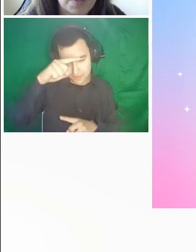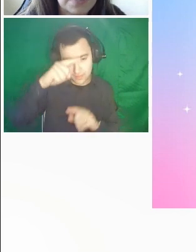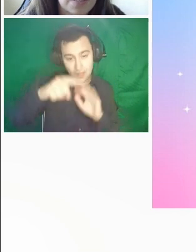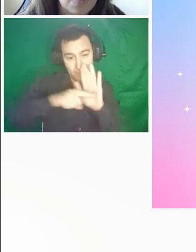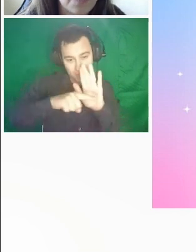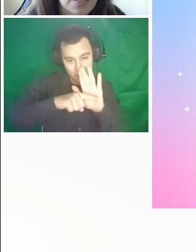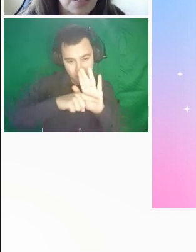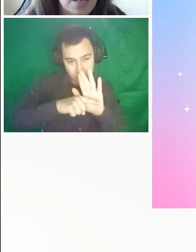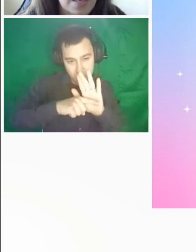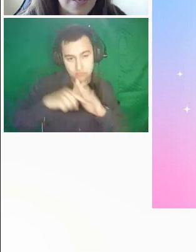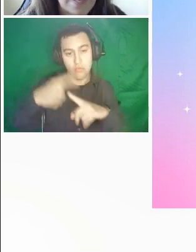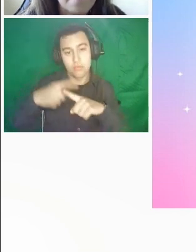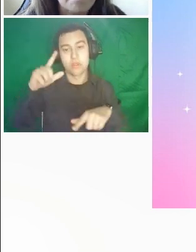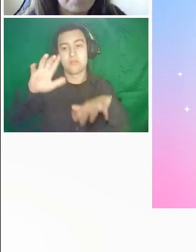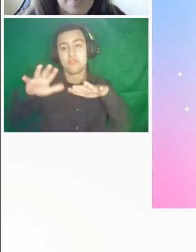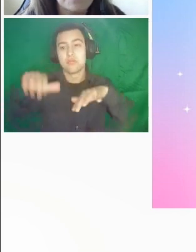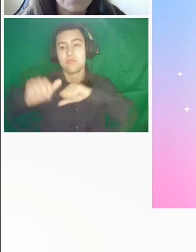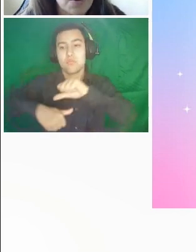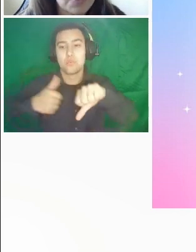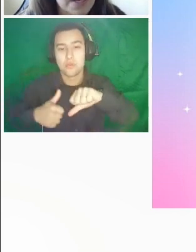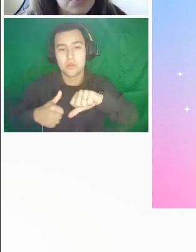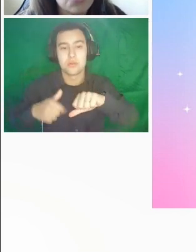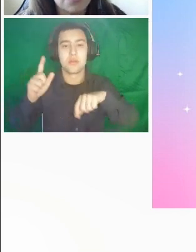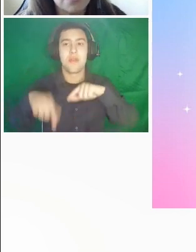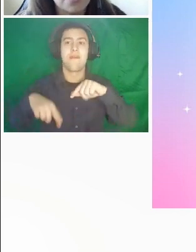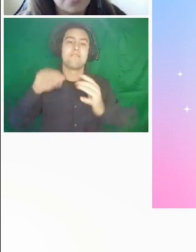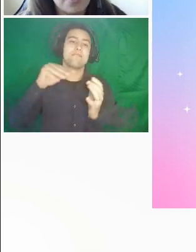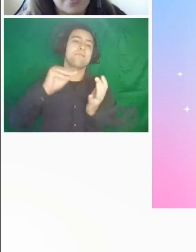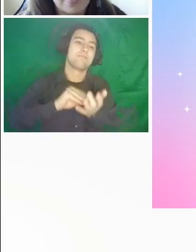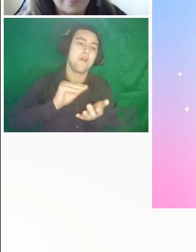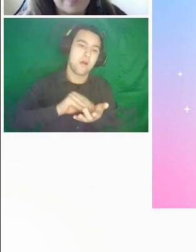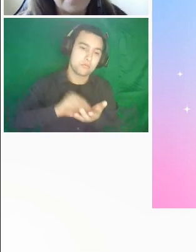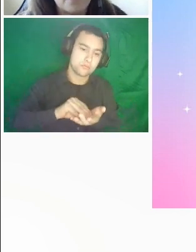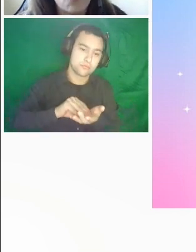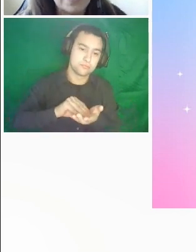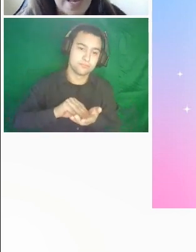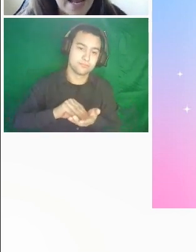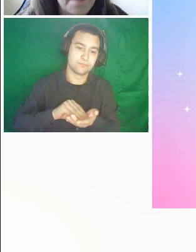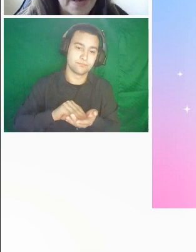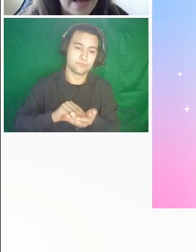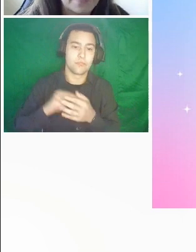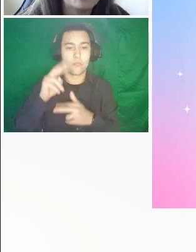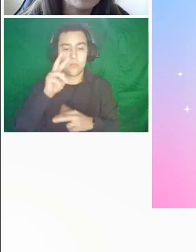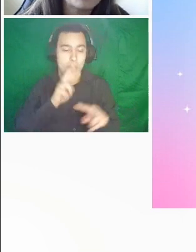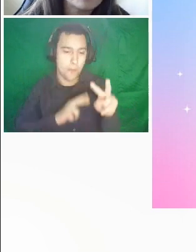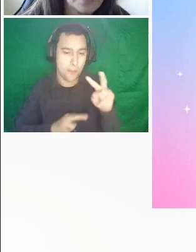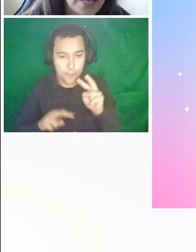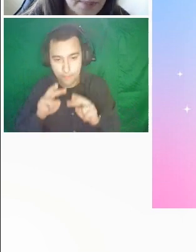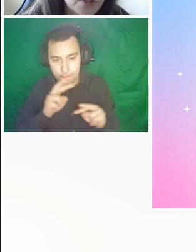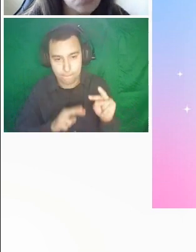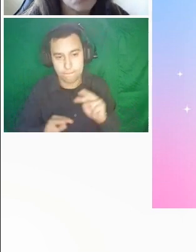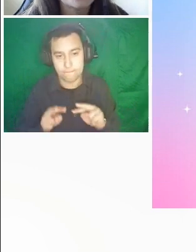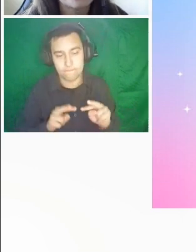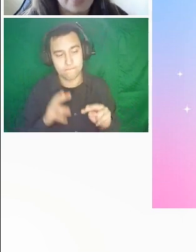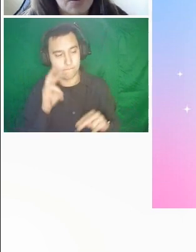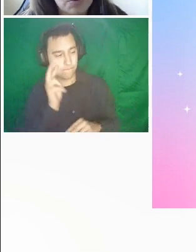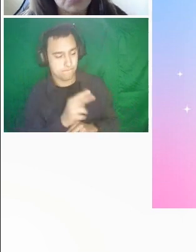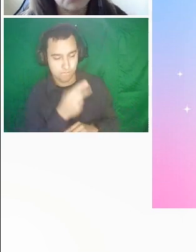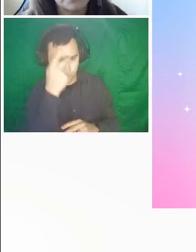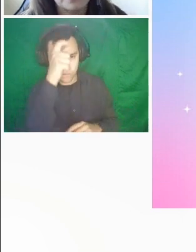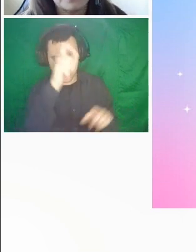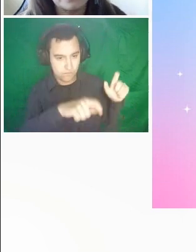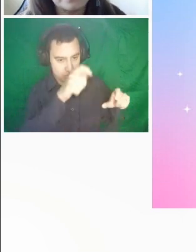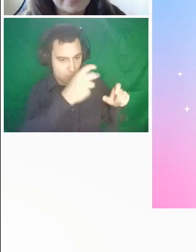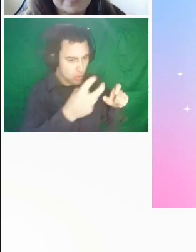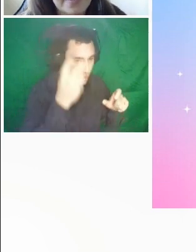transformação eh a falta de eh olhar para as pessoas a